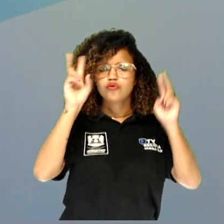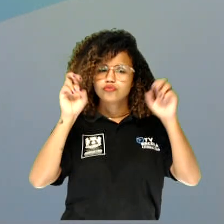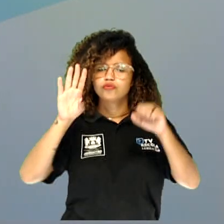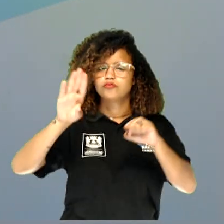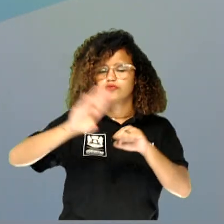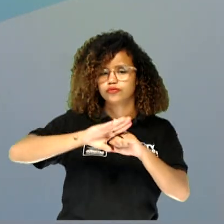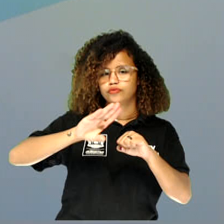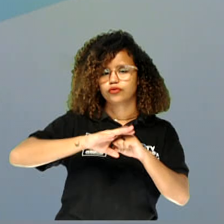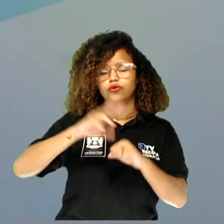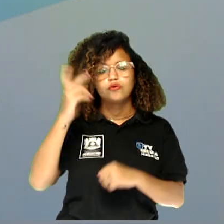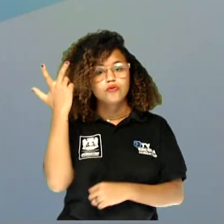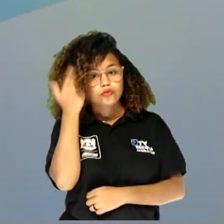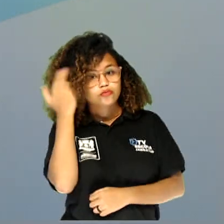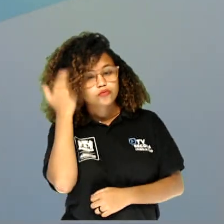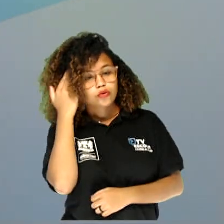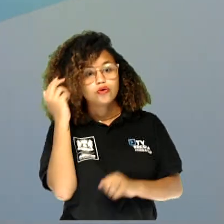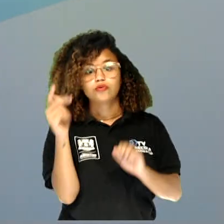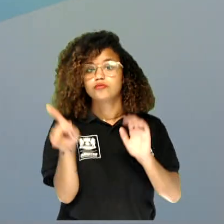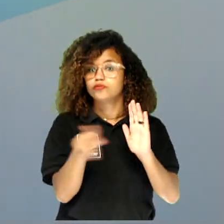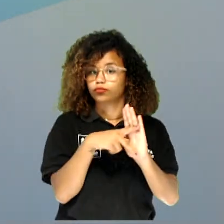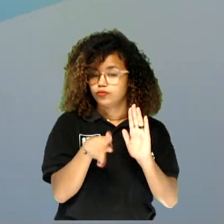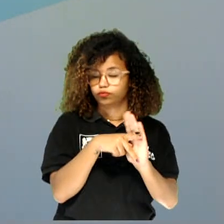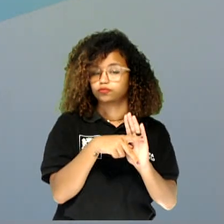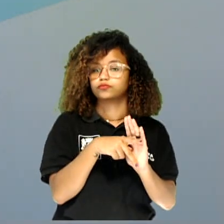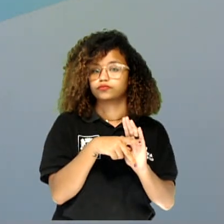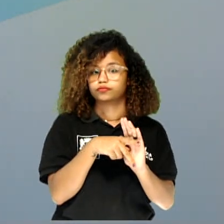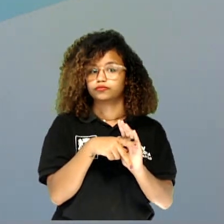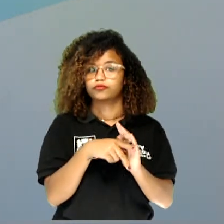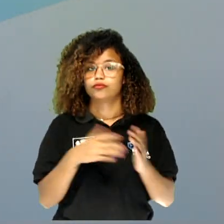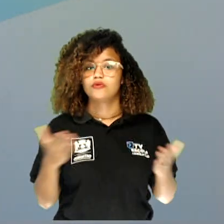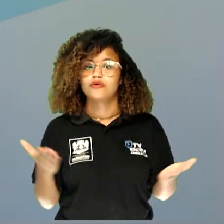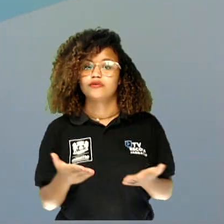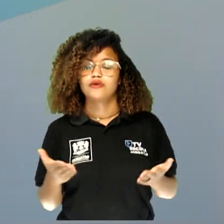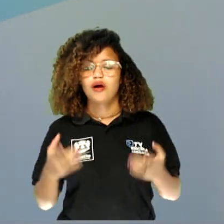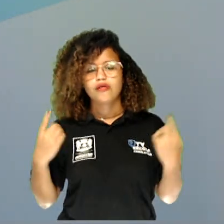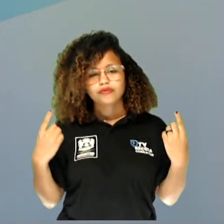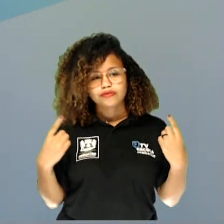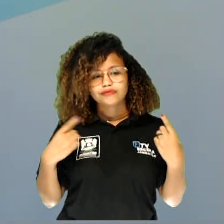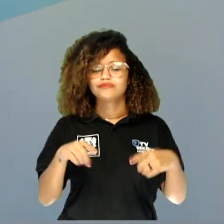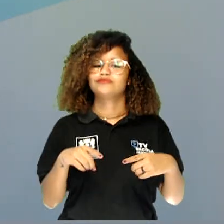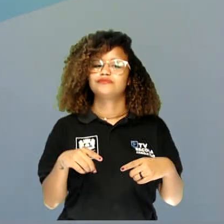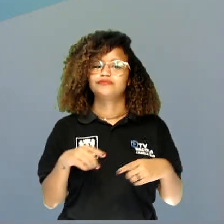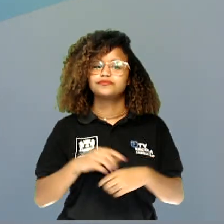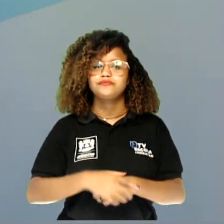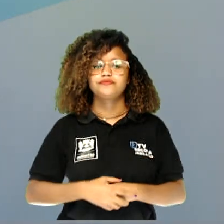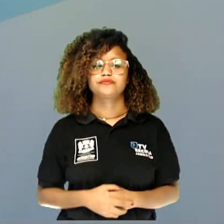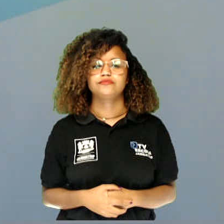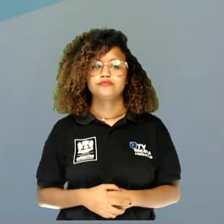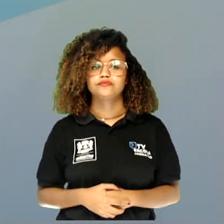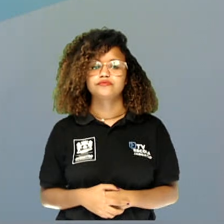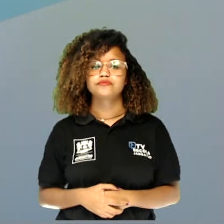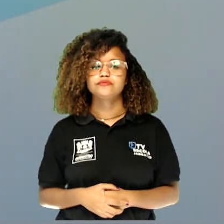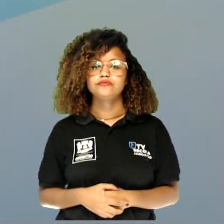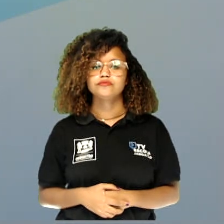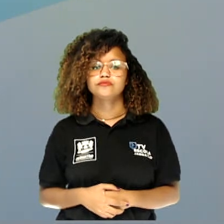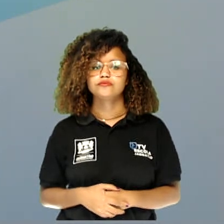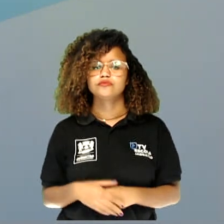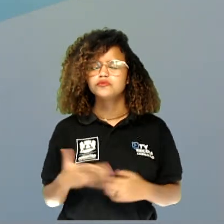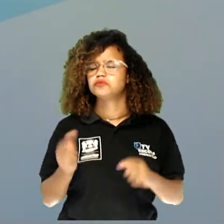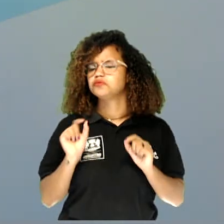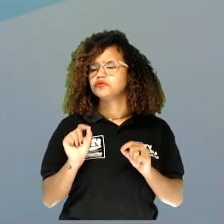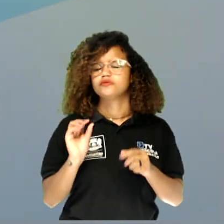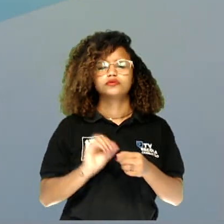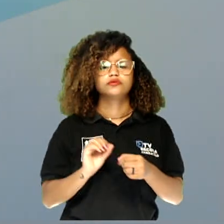substantivos comuns e substantivos próprios, nós vamos para o nosso desafio. O que que vamos